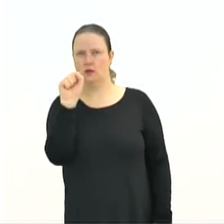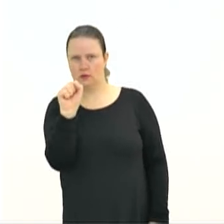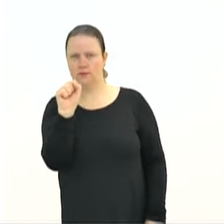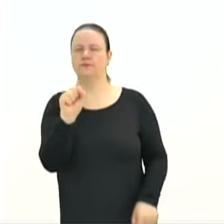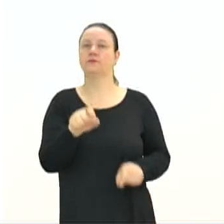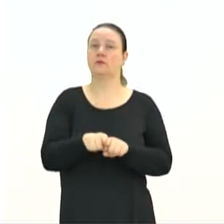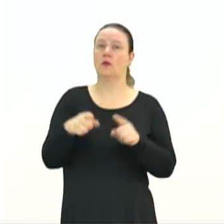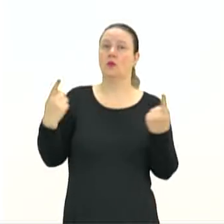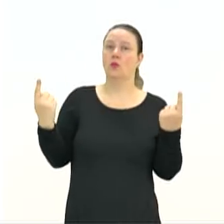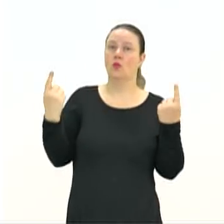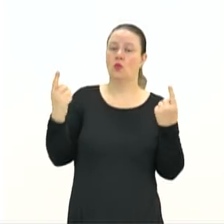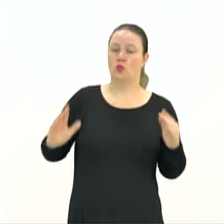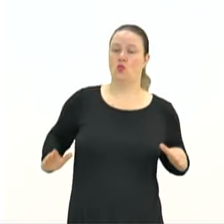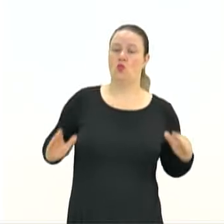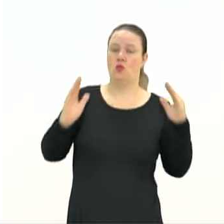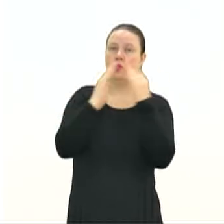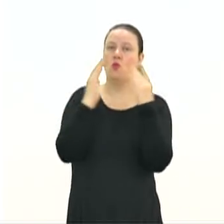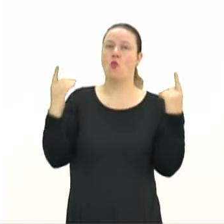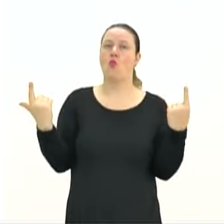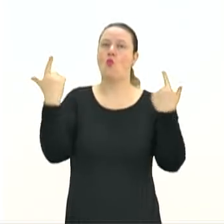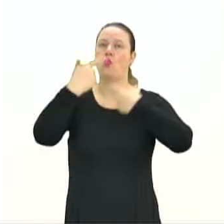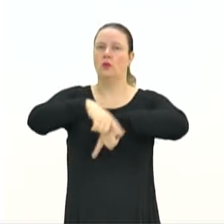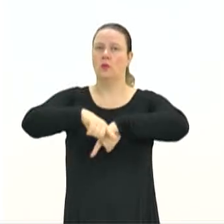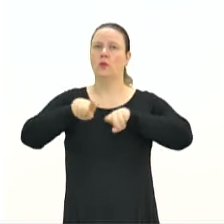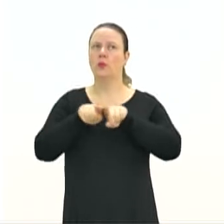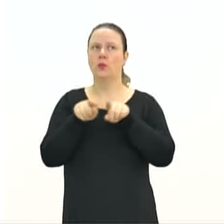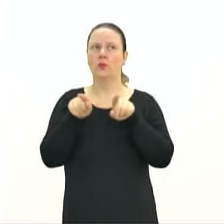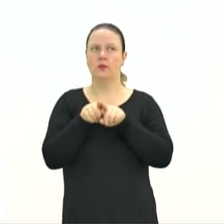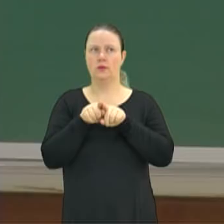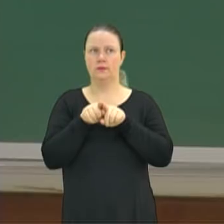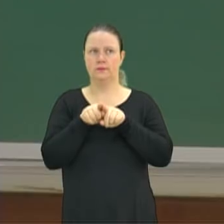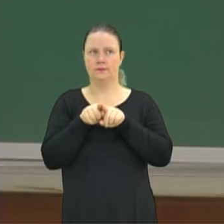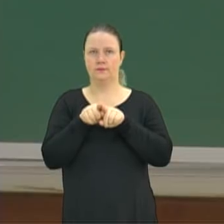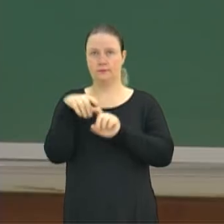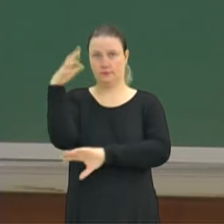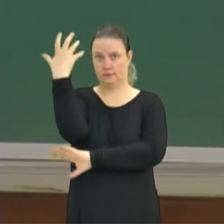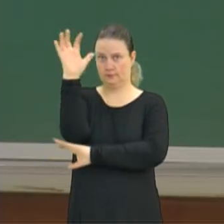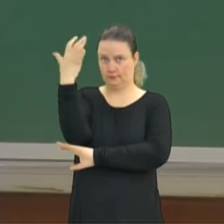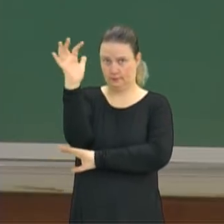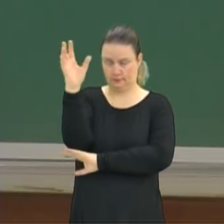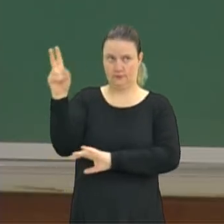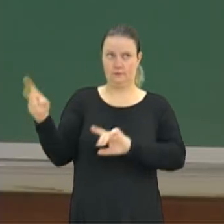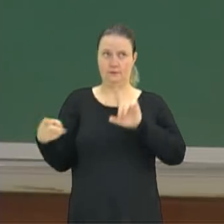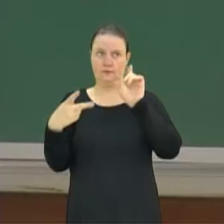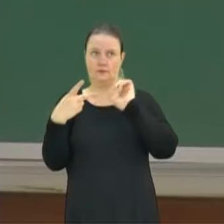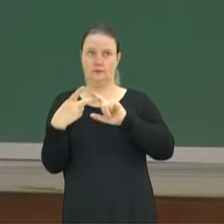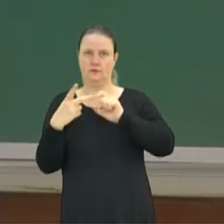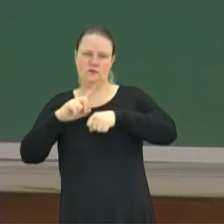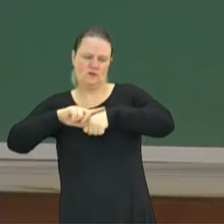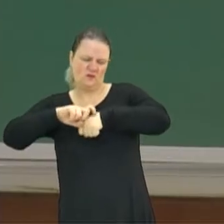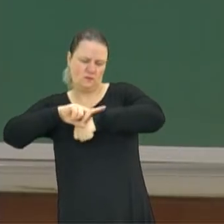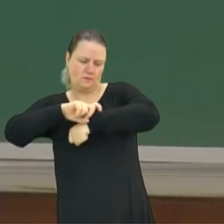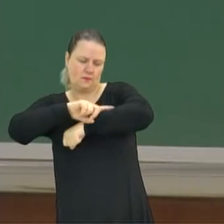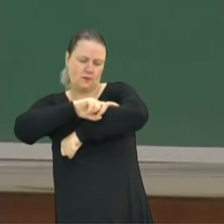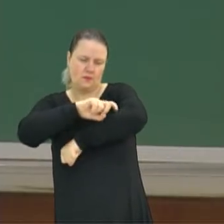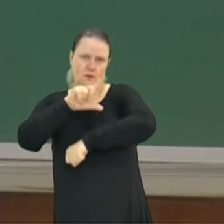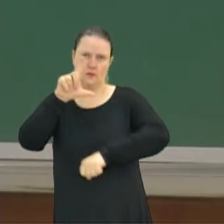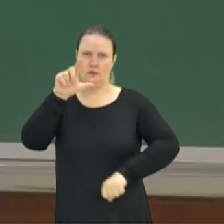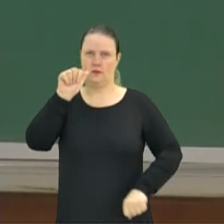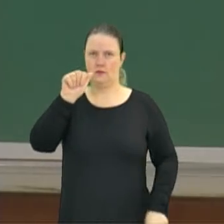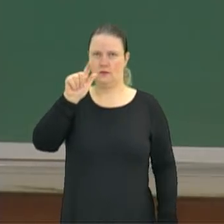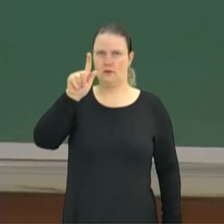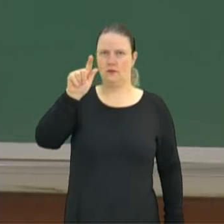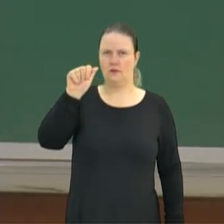invertida, porque o produtor é um organismo muito grande, tá? Olha aqui, o IP, bem bonitinho para vocês. Lagarta, né? Importante falar disso também,